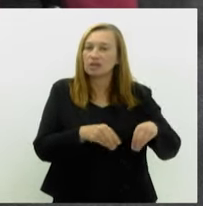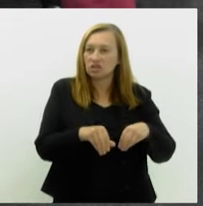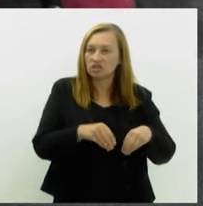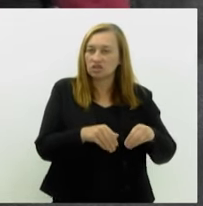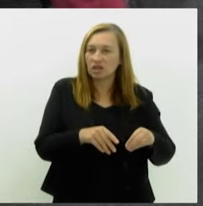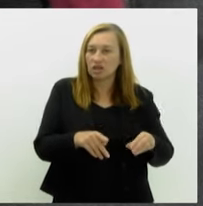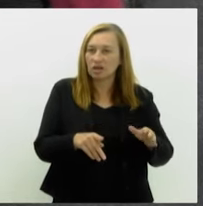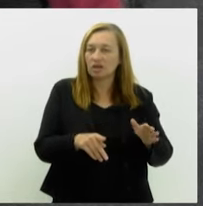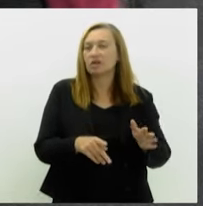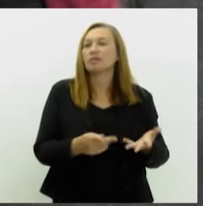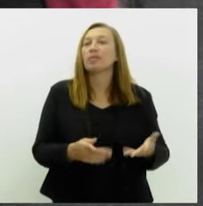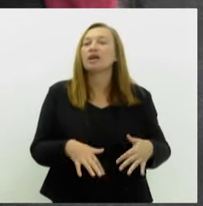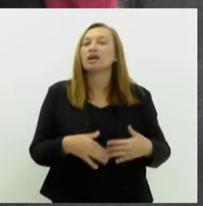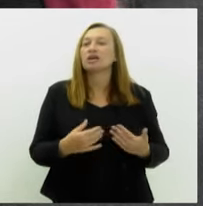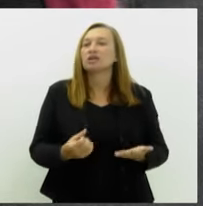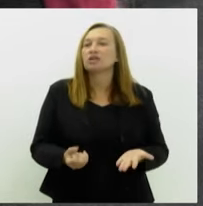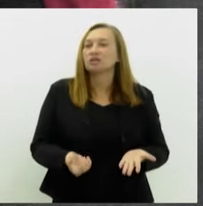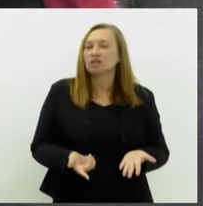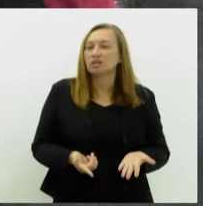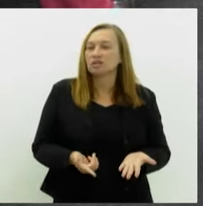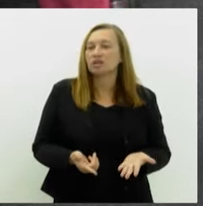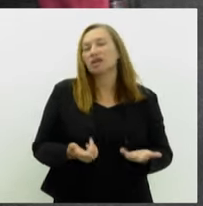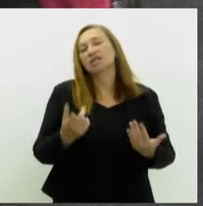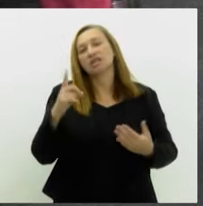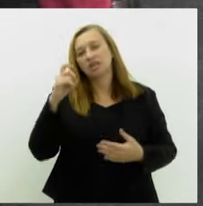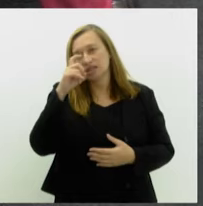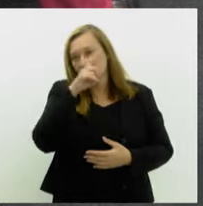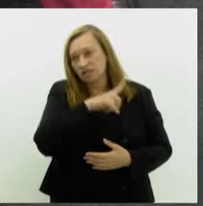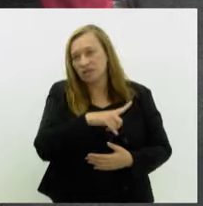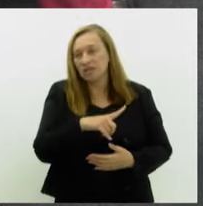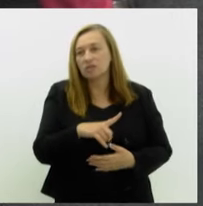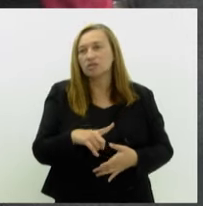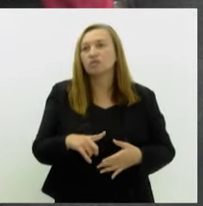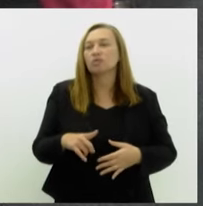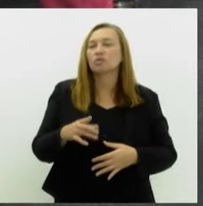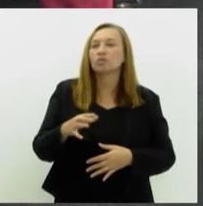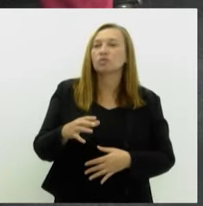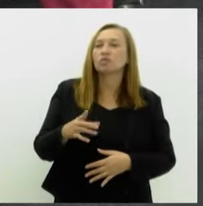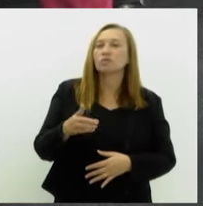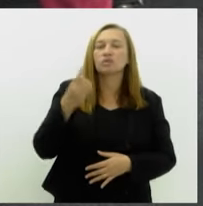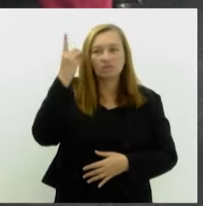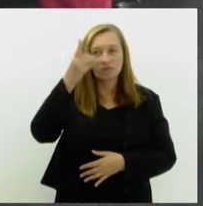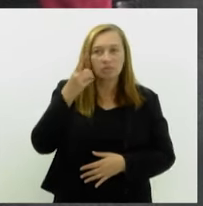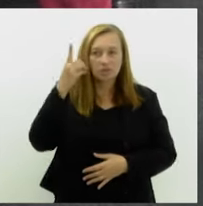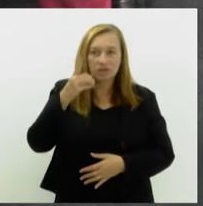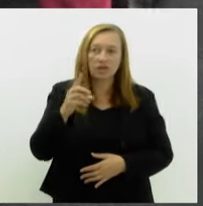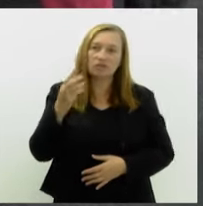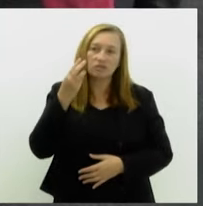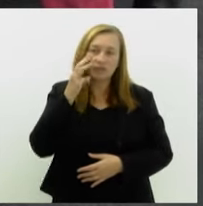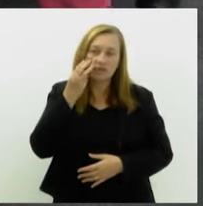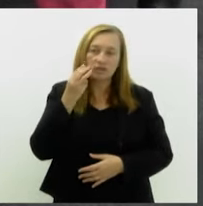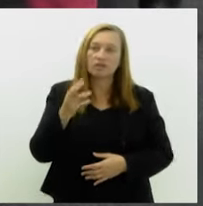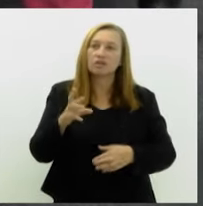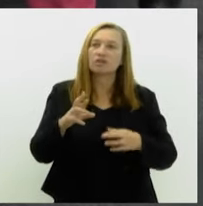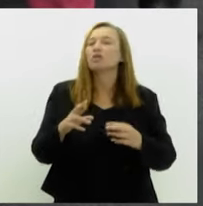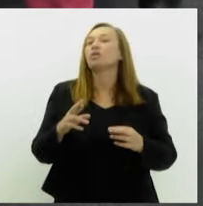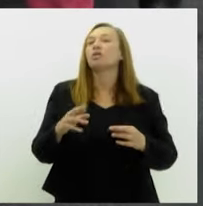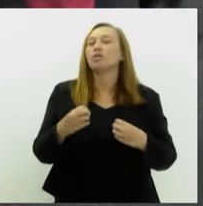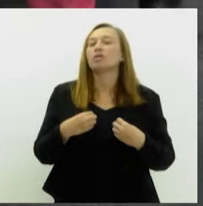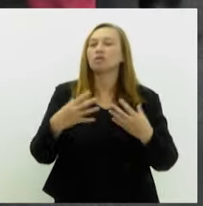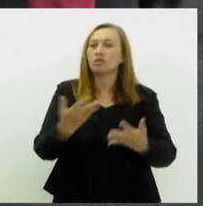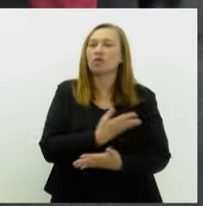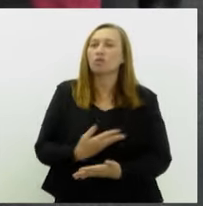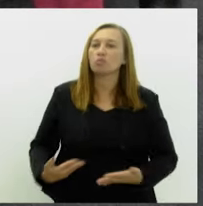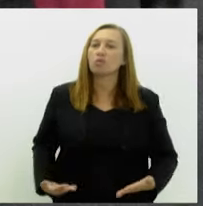A forma de titulação ainda é muito morosa. Ainda com o deputado Valdec, fizemos aqui uma audiência pública lá